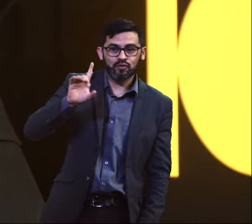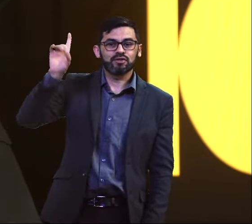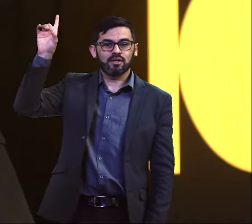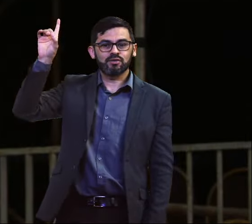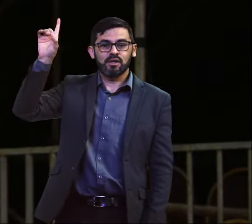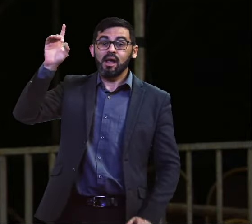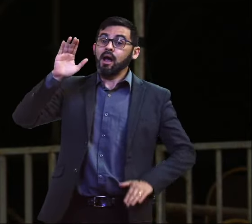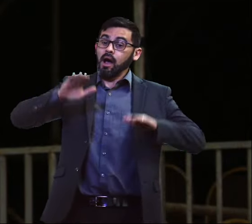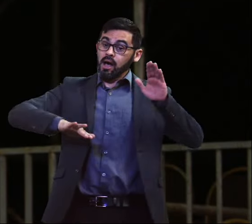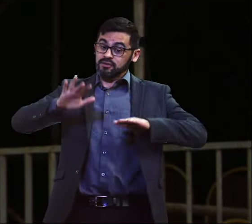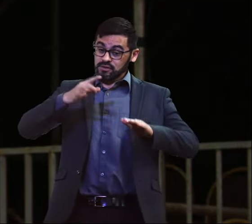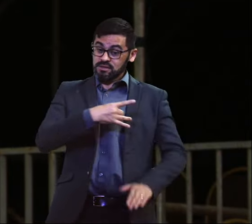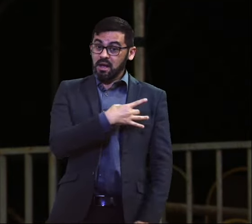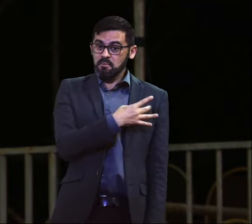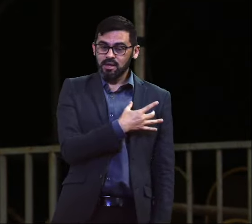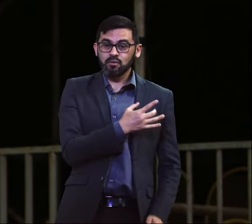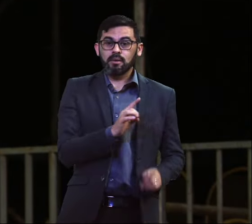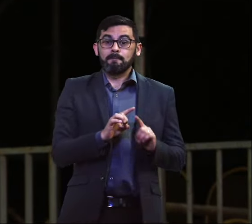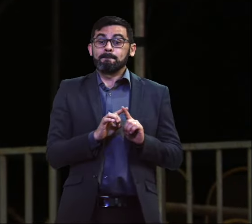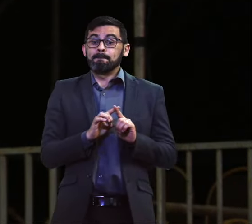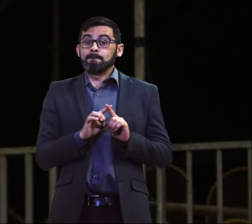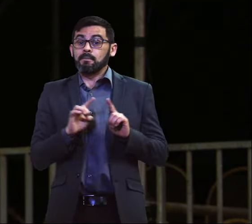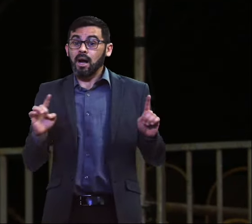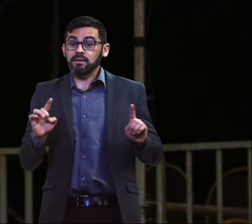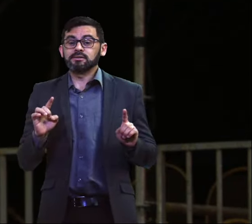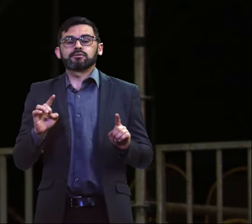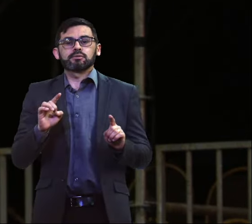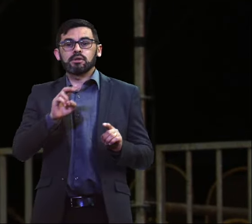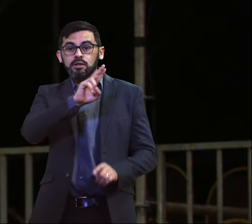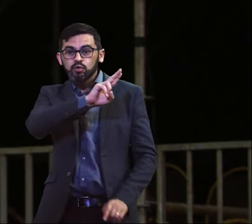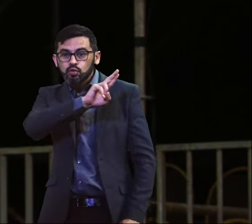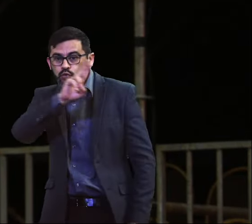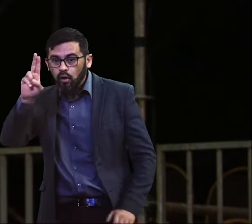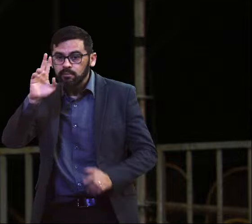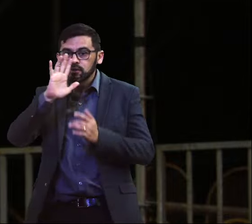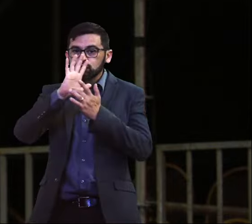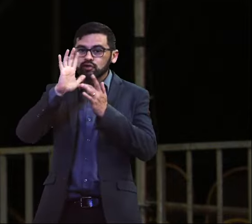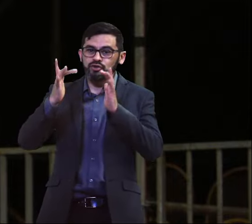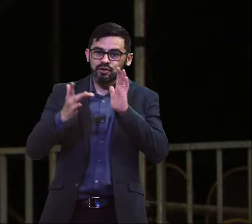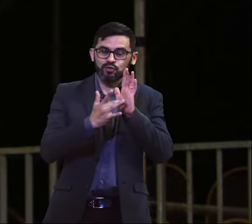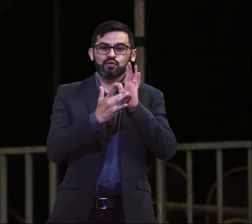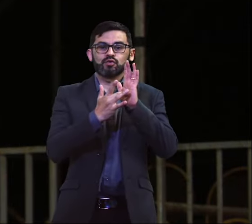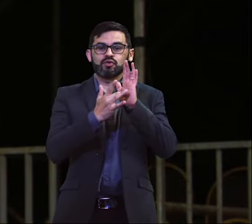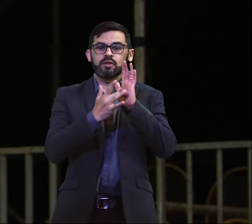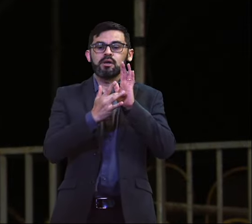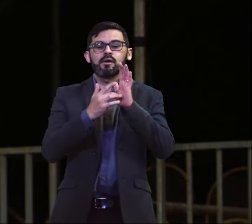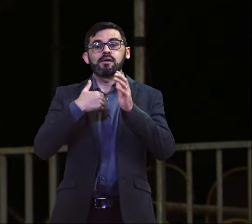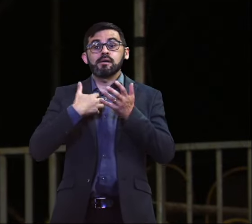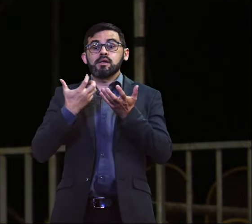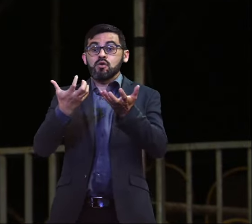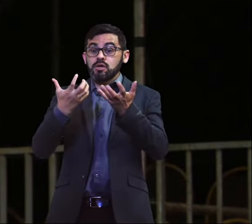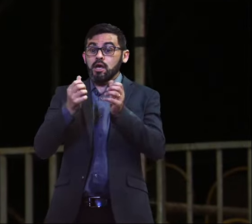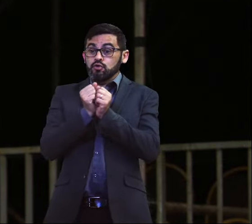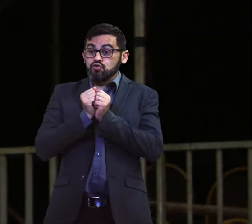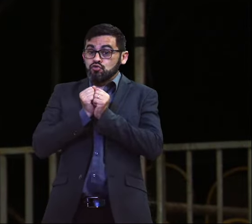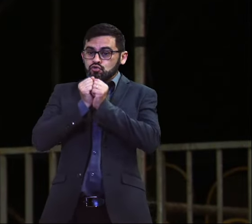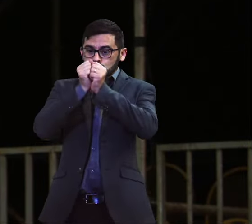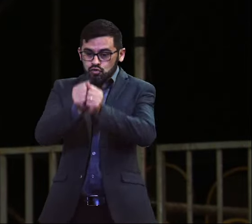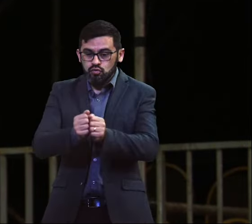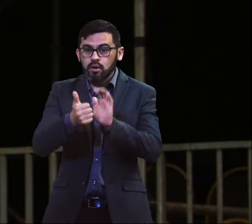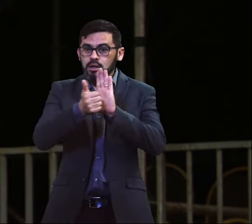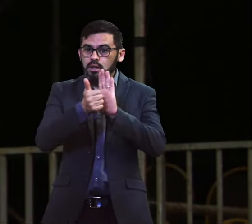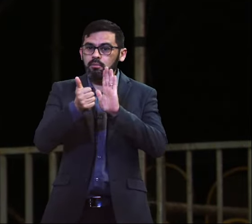dá medo, ele é desconhecido. Mas ei, em nome de Jesus, eu quero andar junto com essa